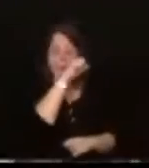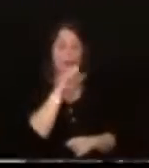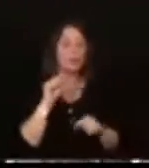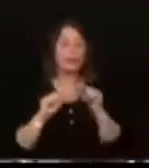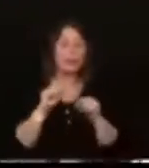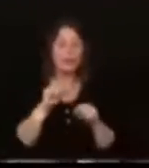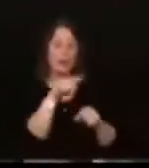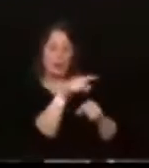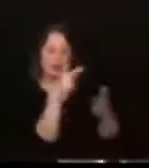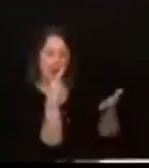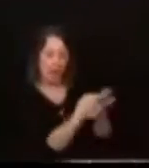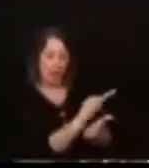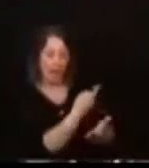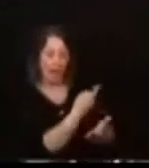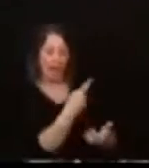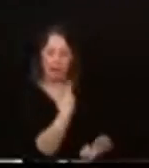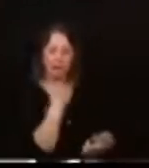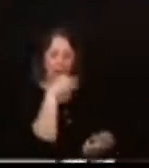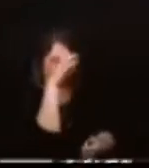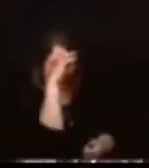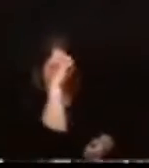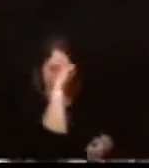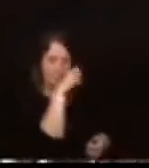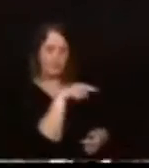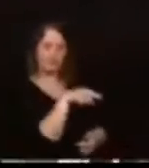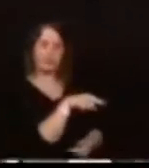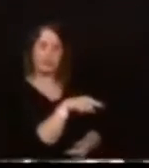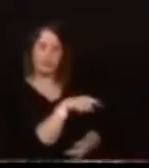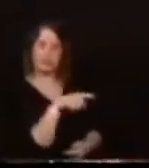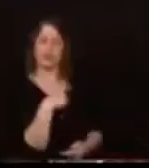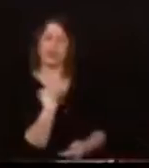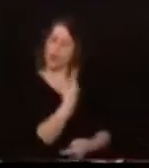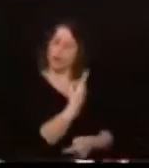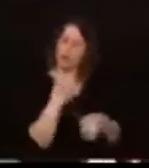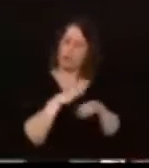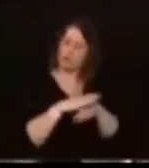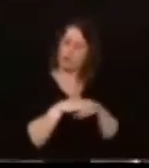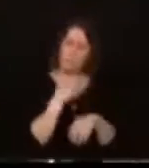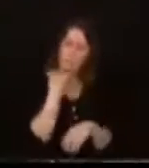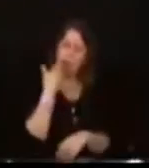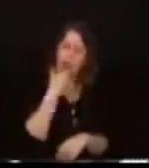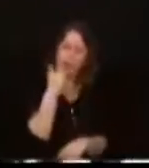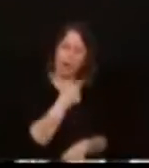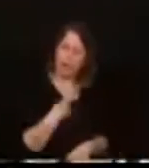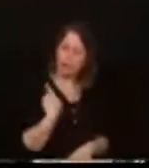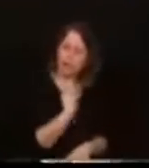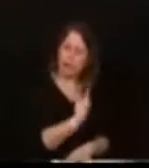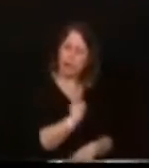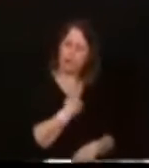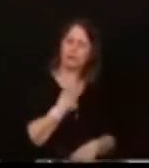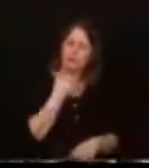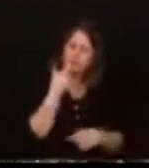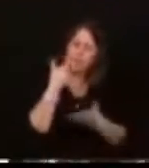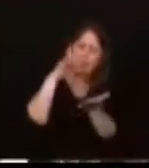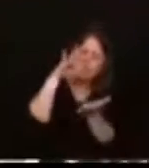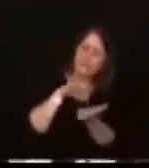Vamos fazer o melhor de nós. Vamos falar a